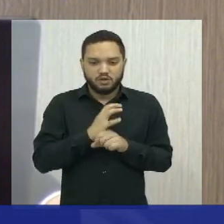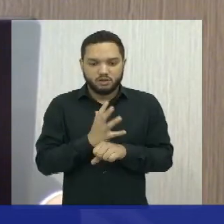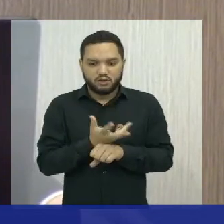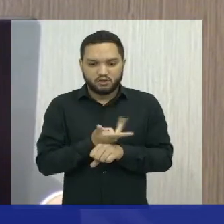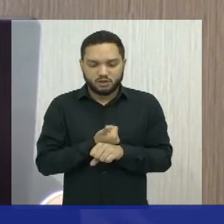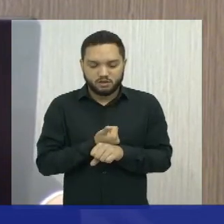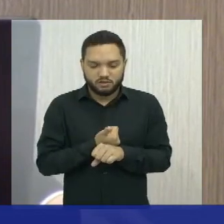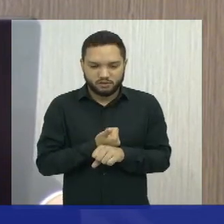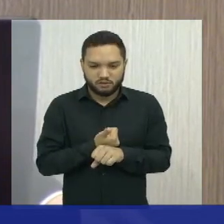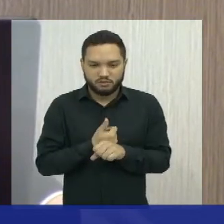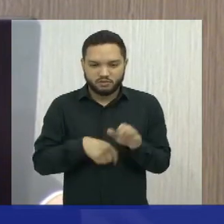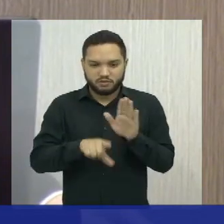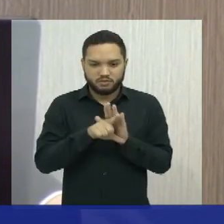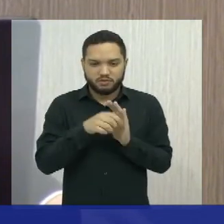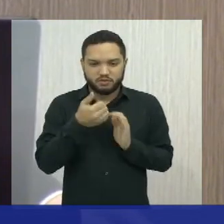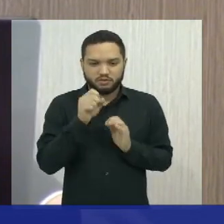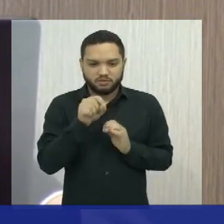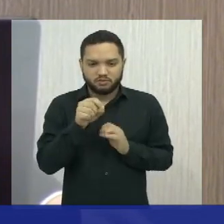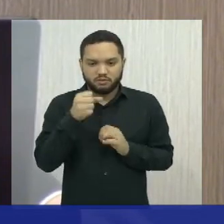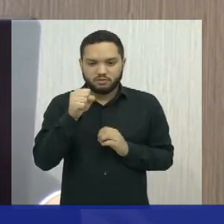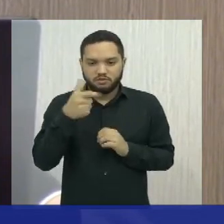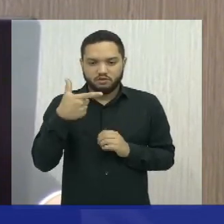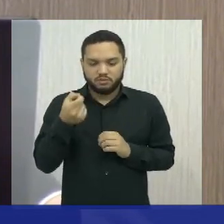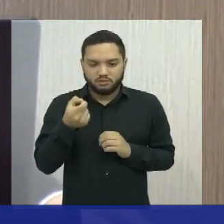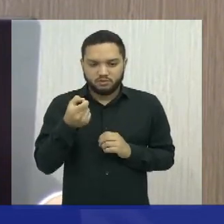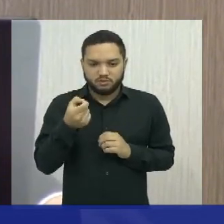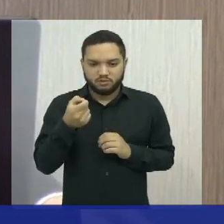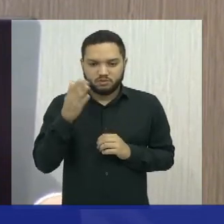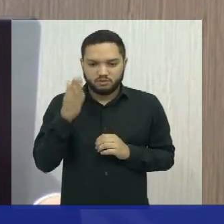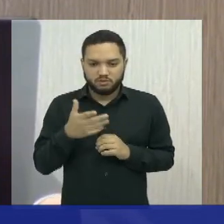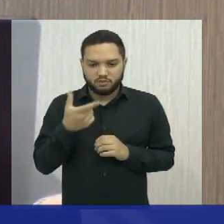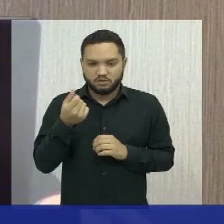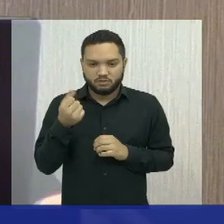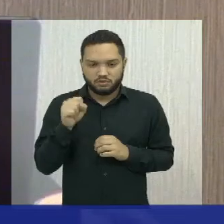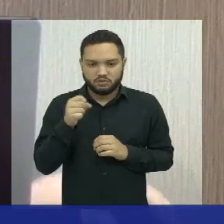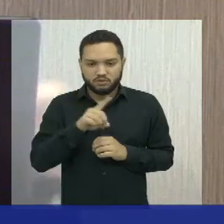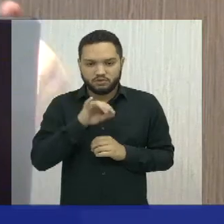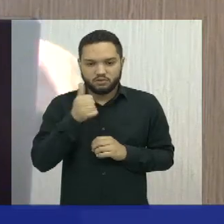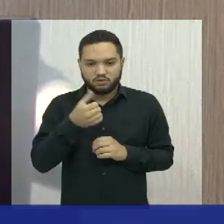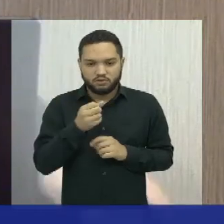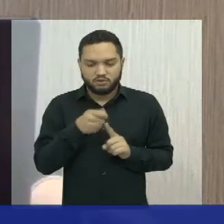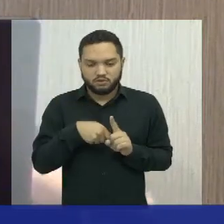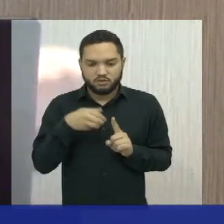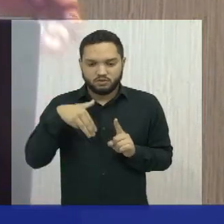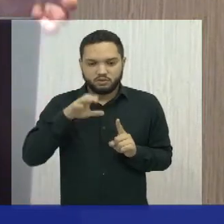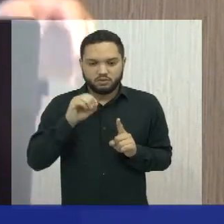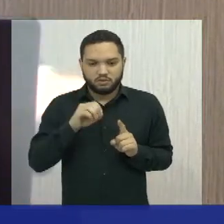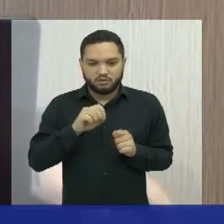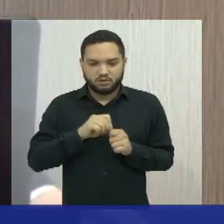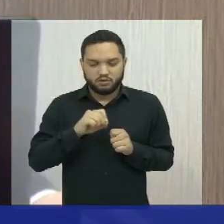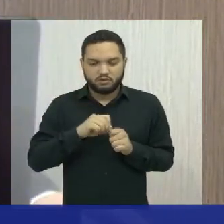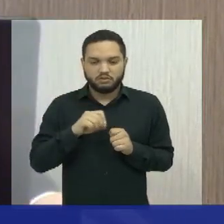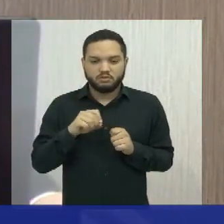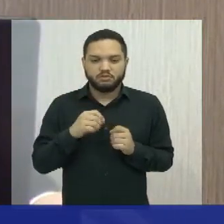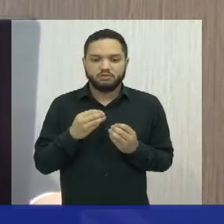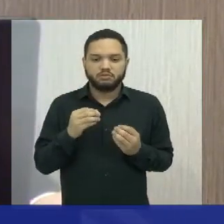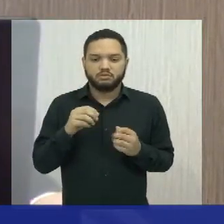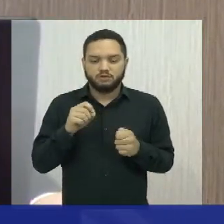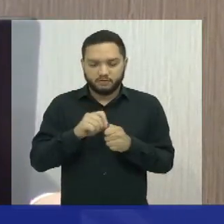pela a Lei 10.820, de 2018, como dia 16 de março, e celebramos aqui para prestar o